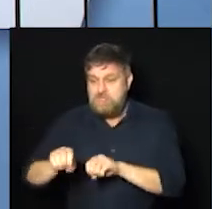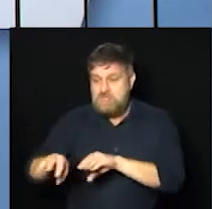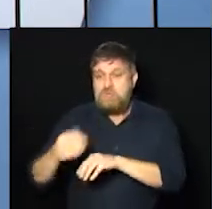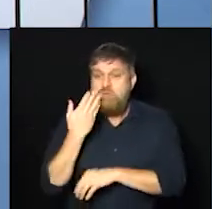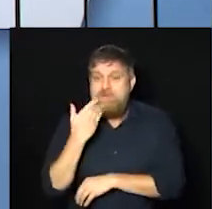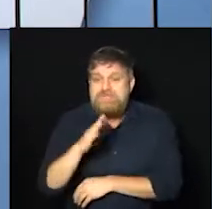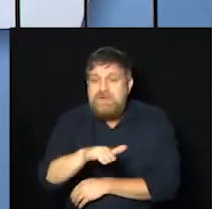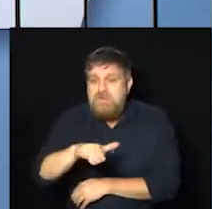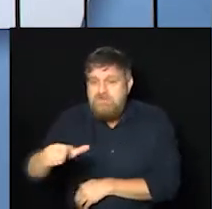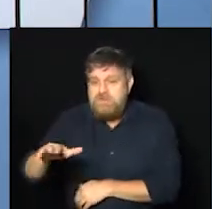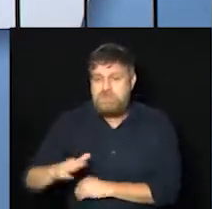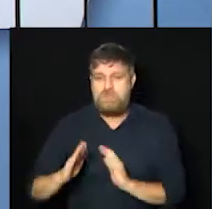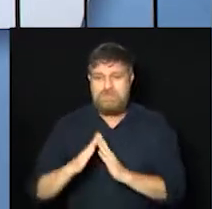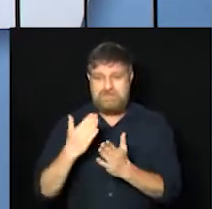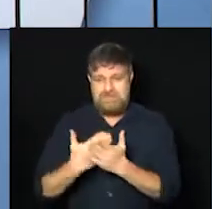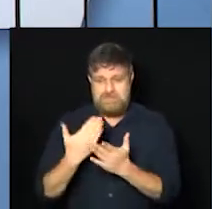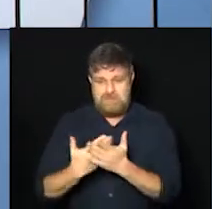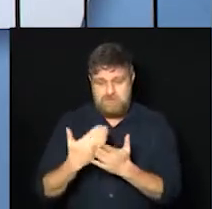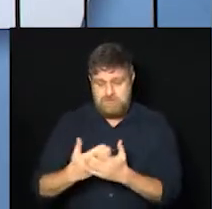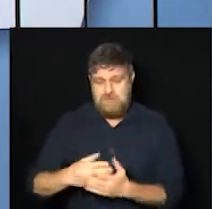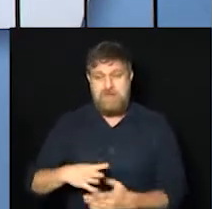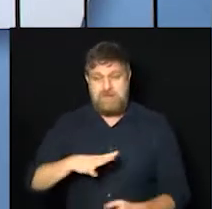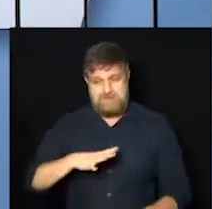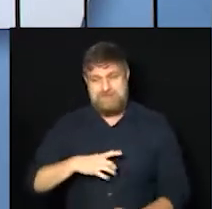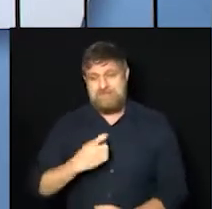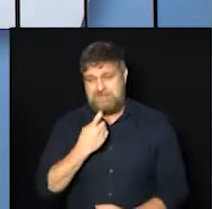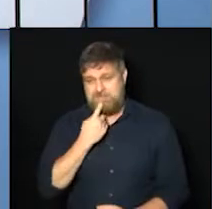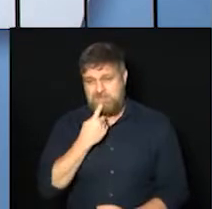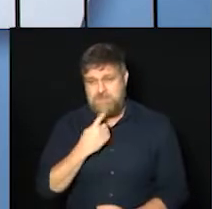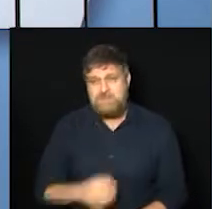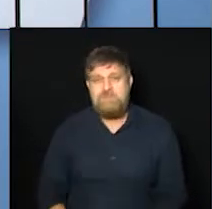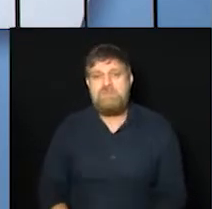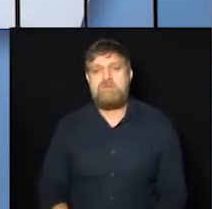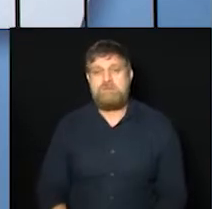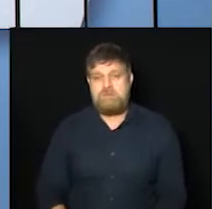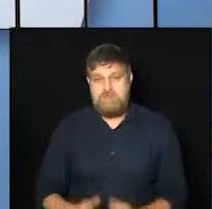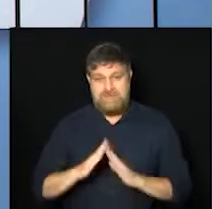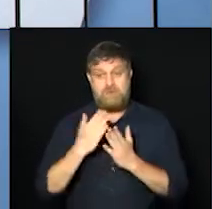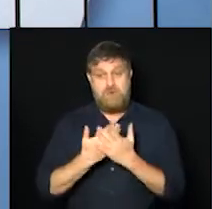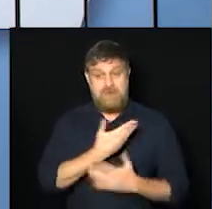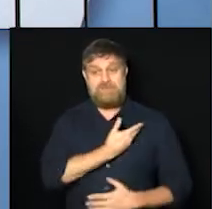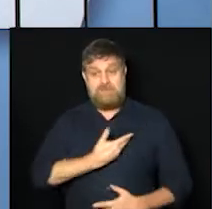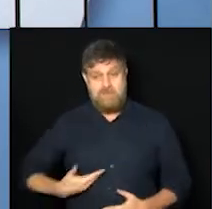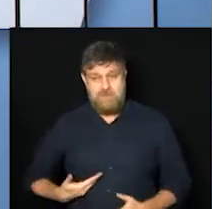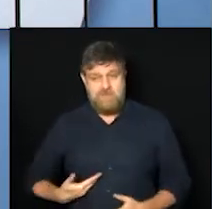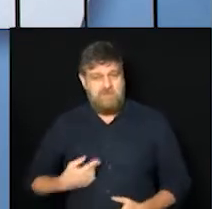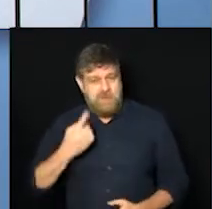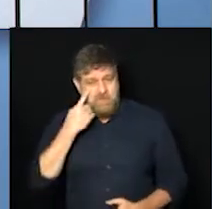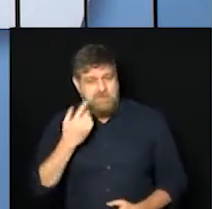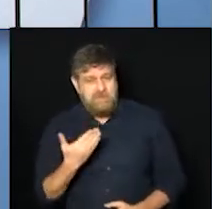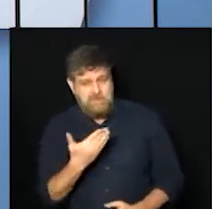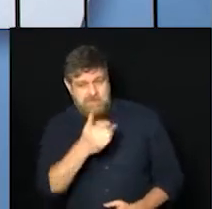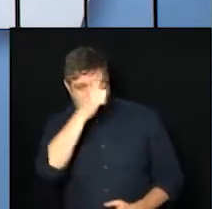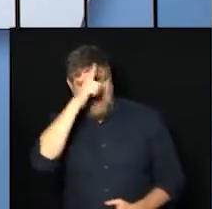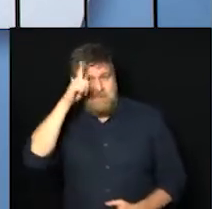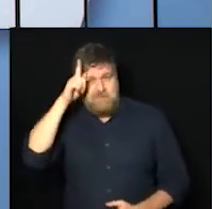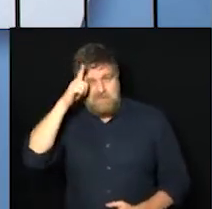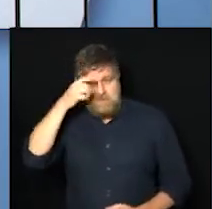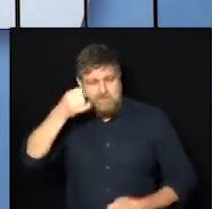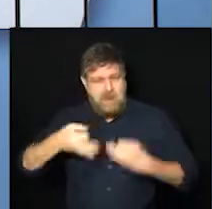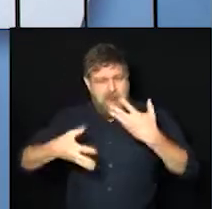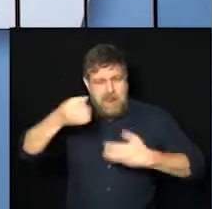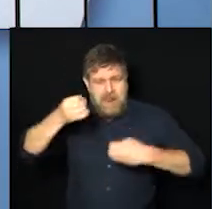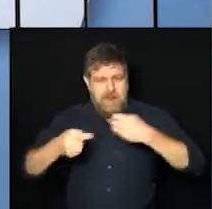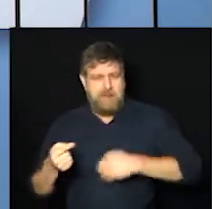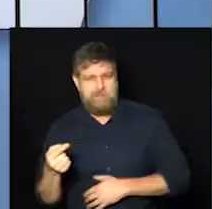educação infantil das escolas infantis aqui do município, as escolas municipais públicas. Vamos ver o que o vereador presidente da comissão,